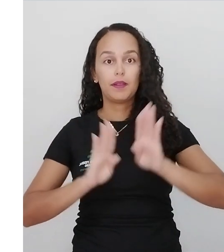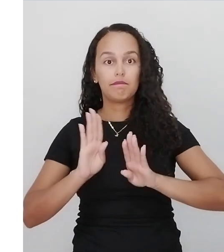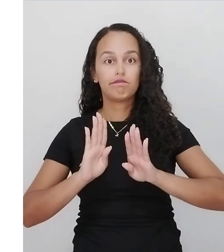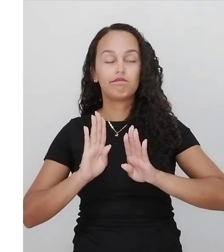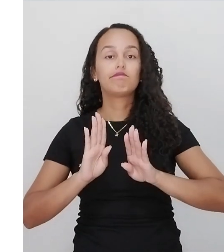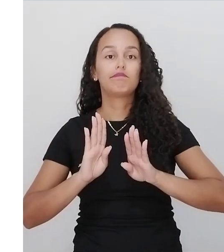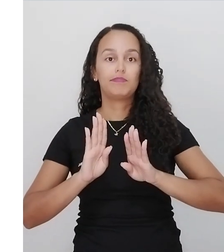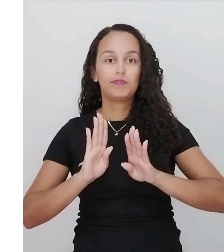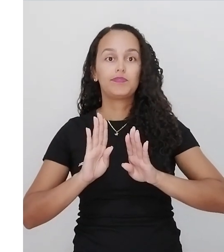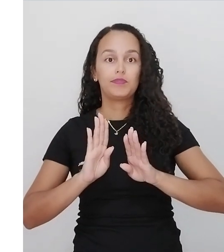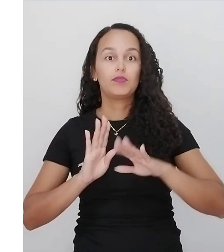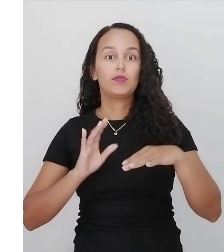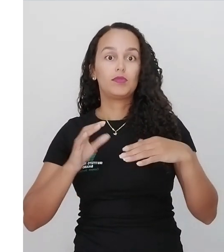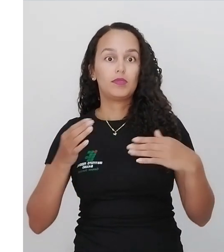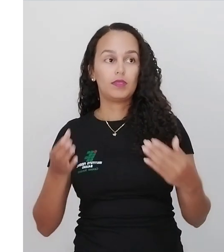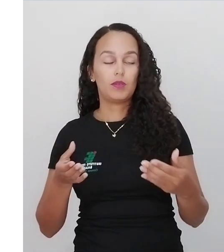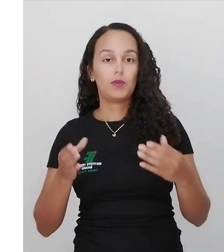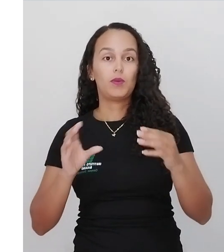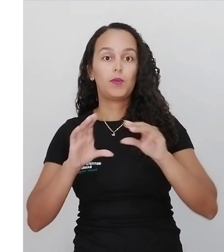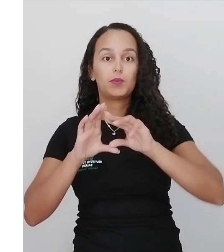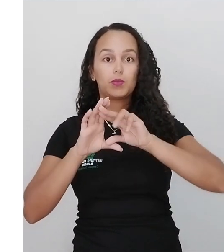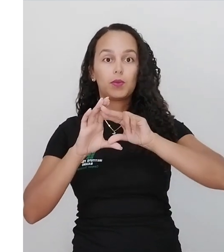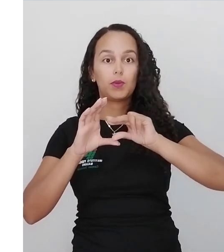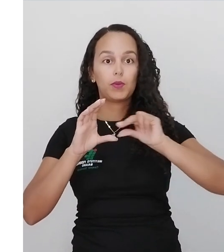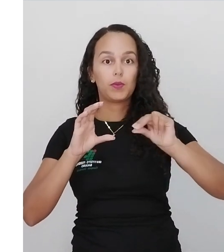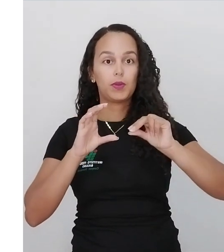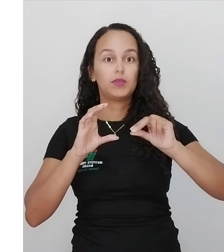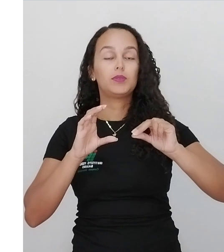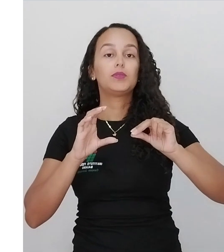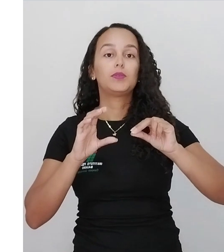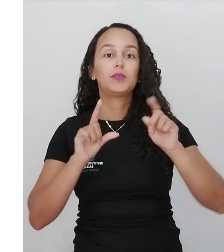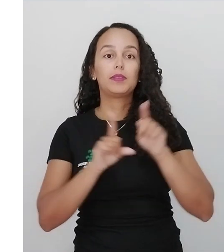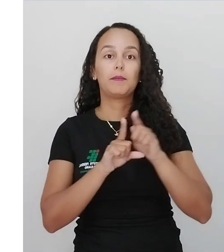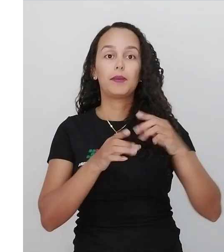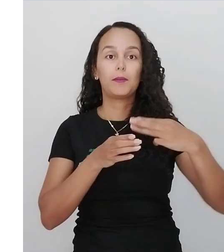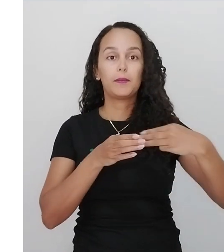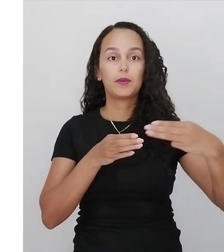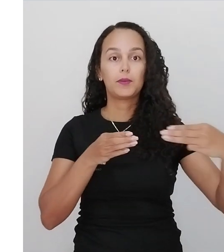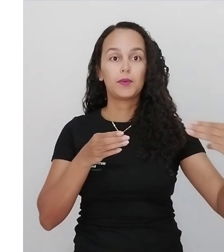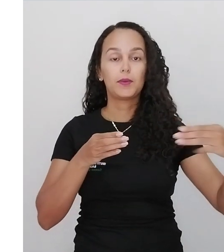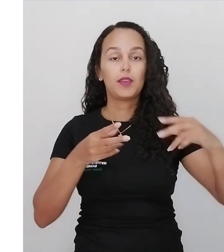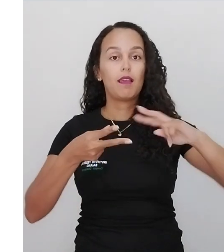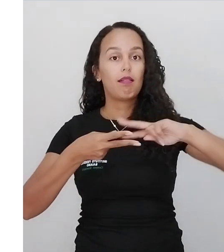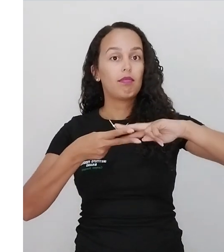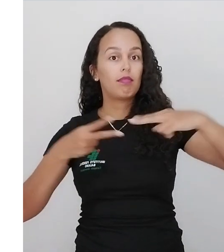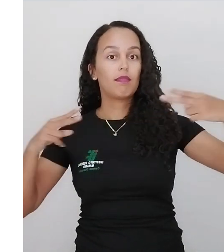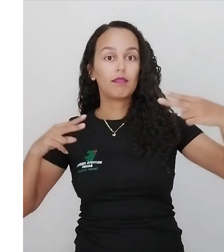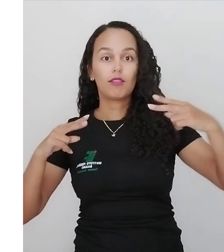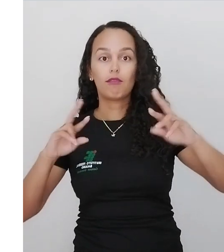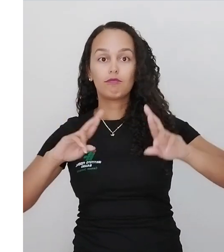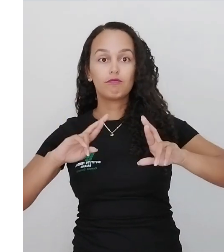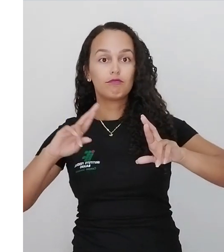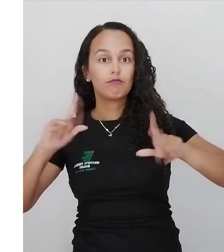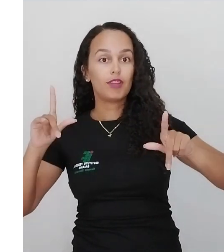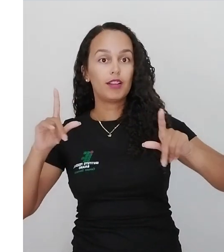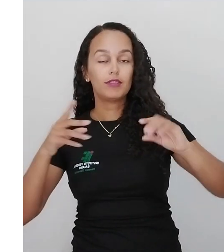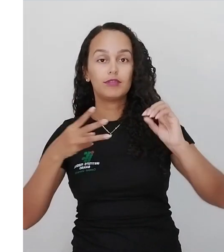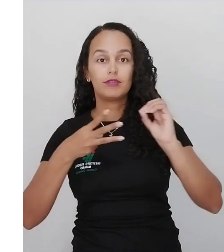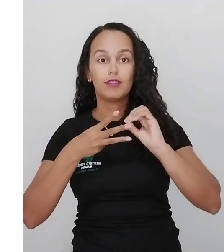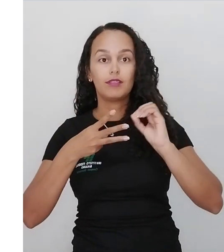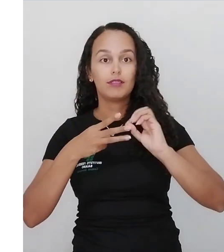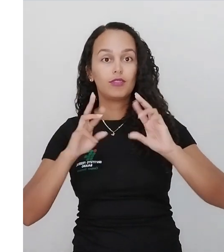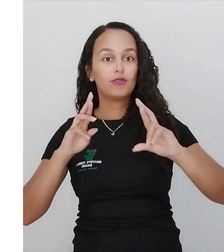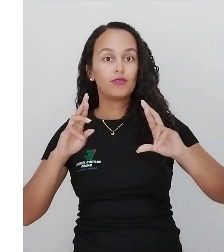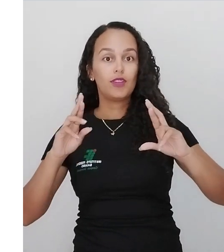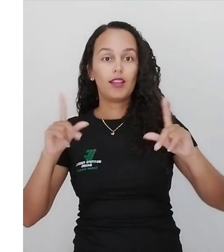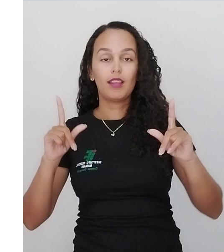têm um DNA que é só deles e que controla todas as funções que eles fazem. É como se fosse uma estrutura independente vivendo dentro de